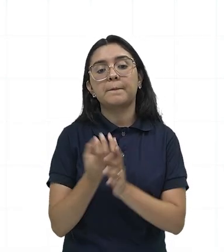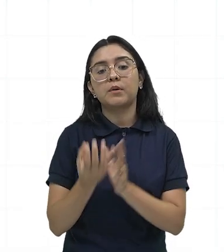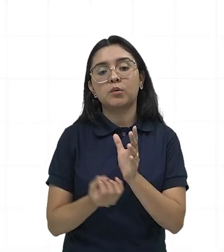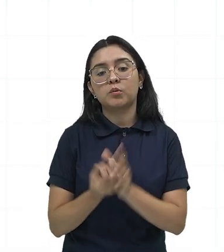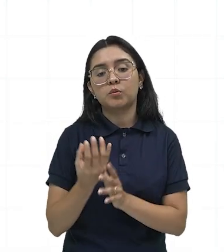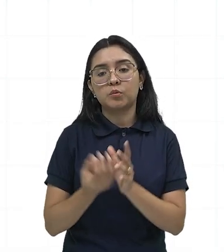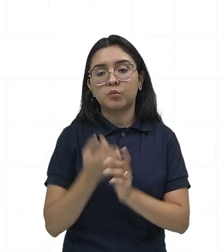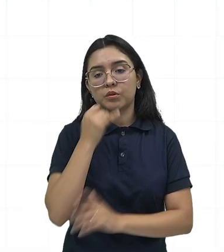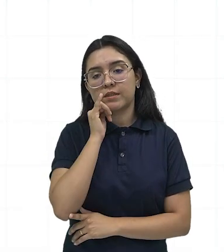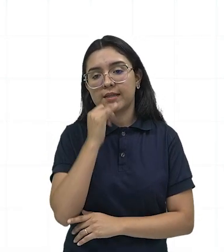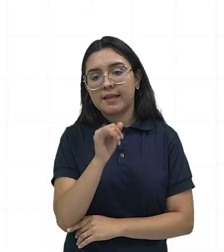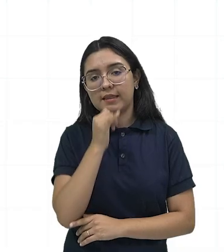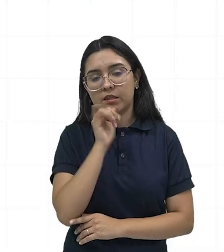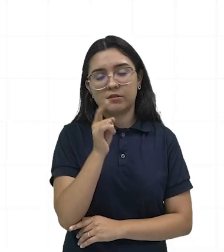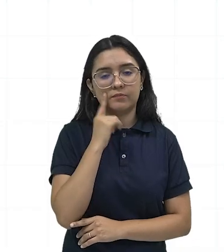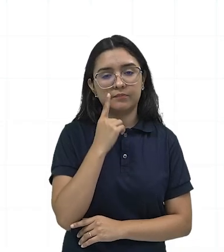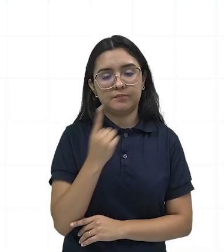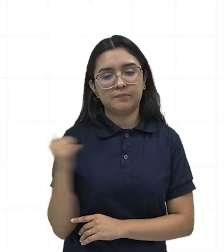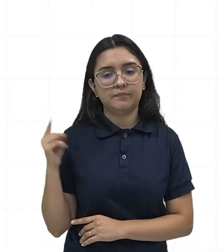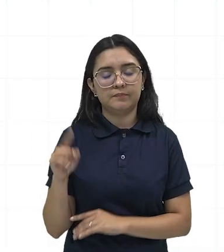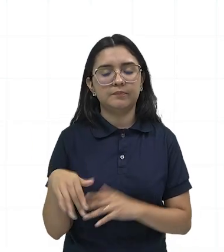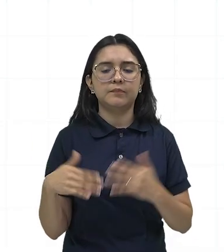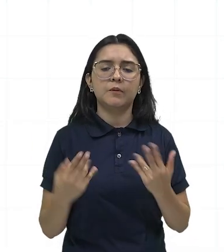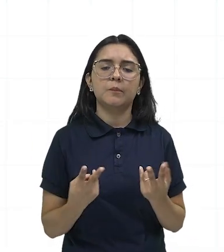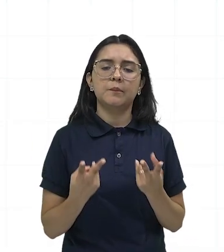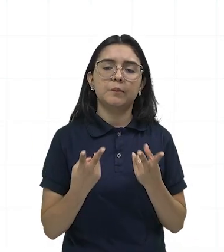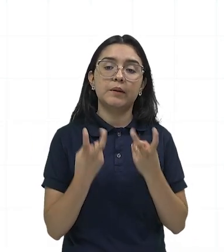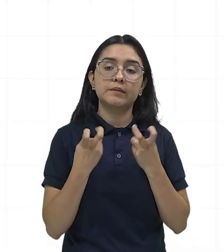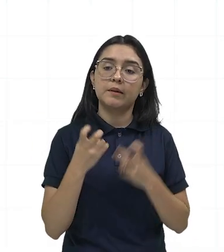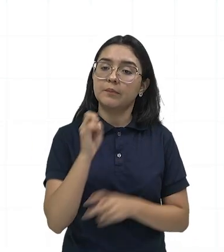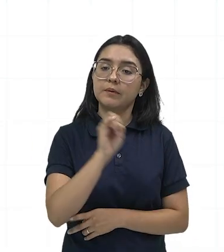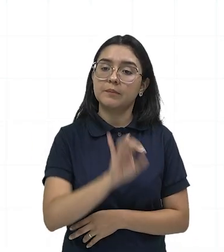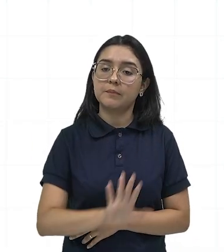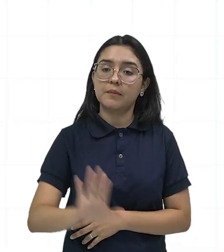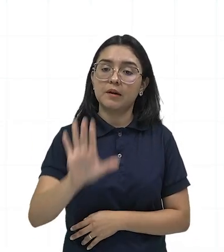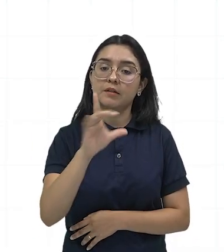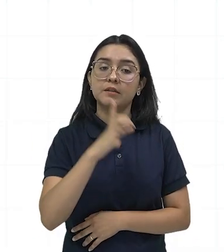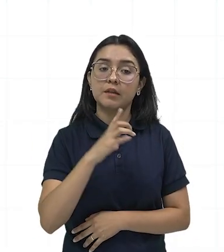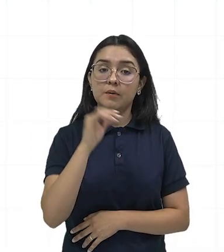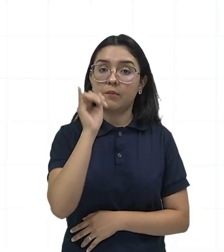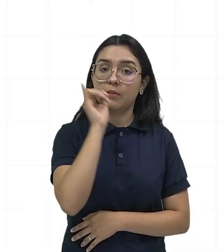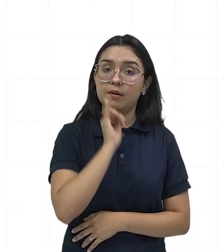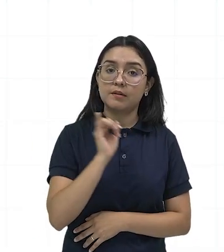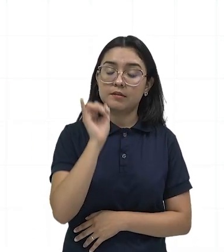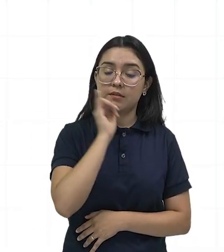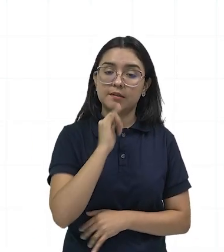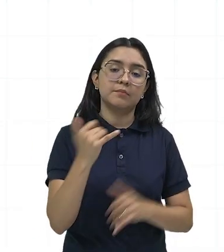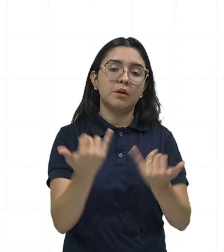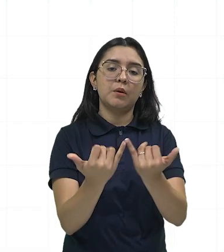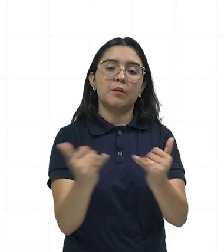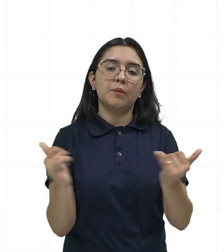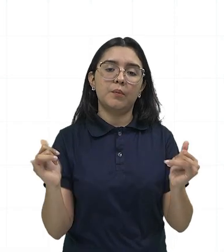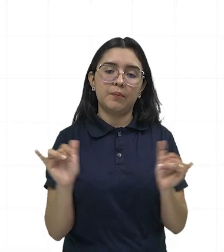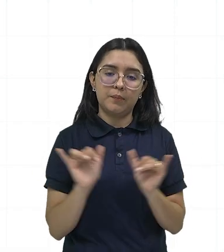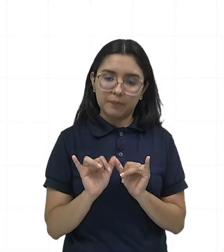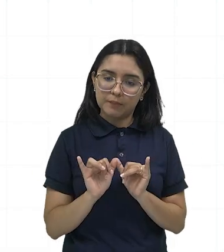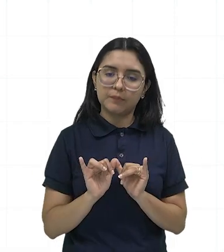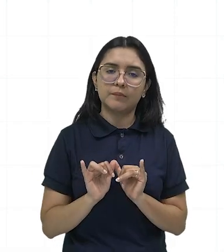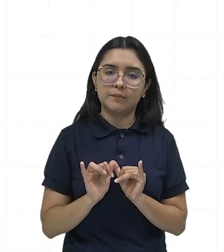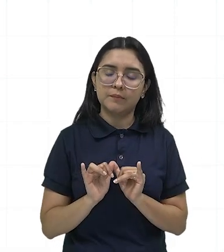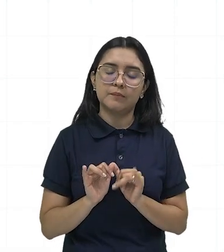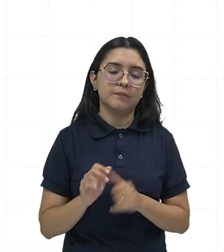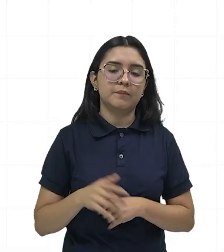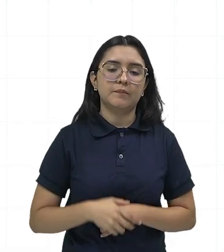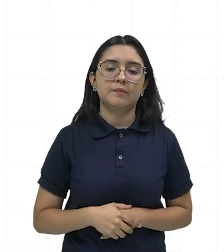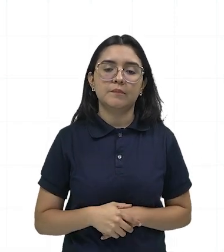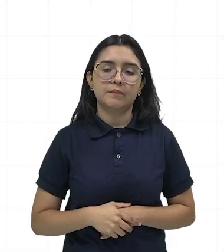uma corrente elétrica, né? Então, aí na imagem, nós temos o exemplo de um circuito elétrico,